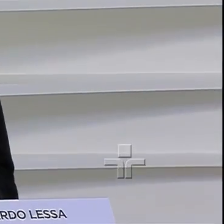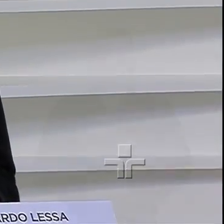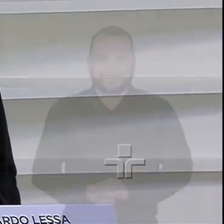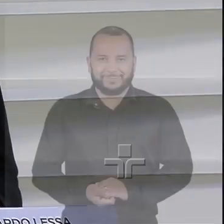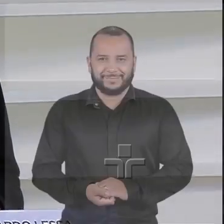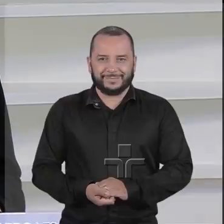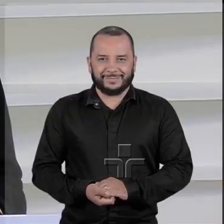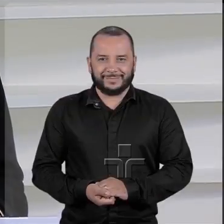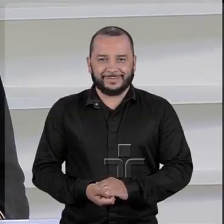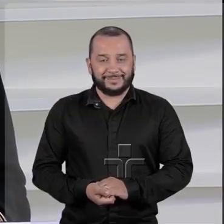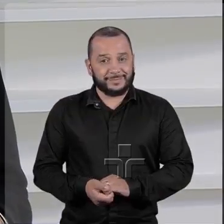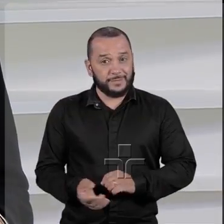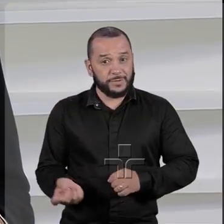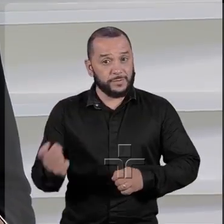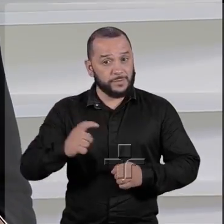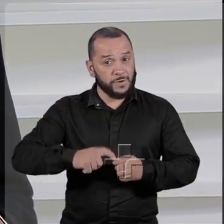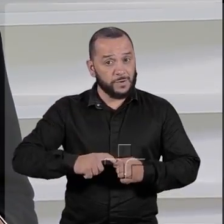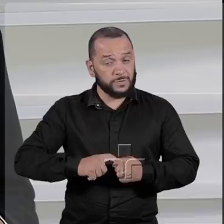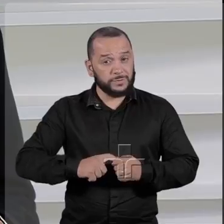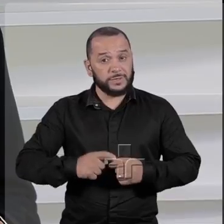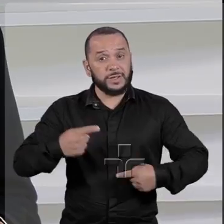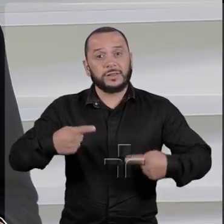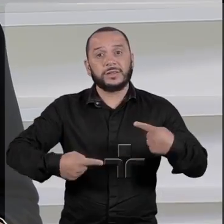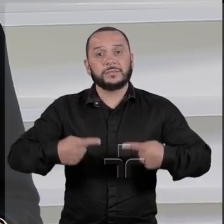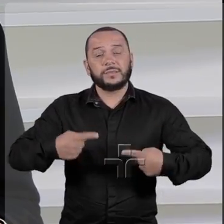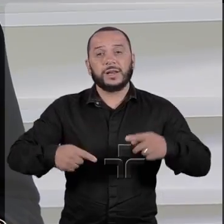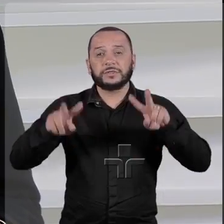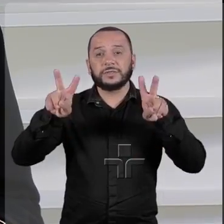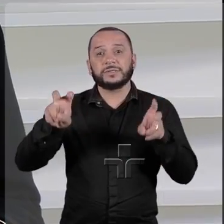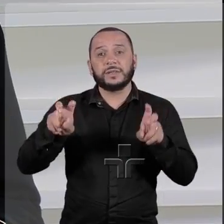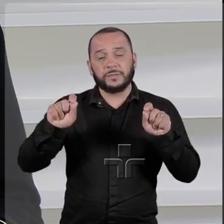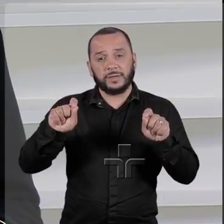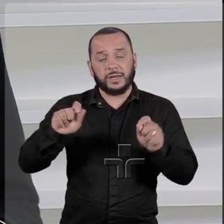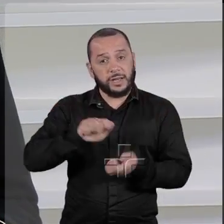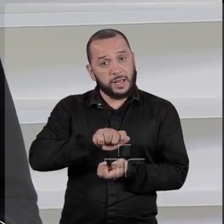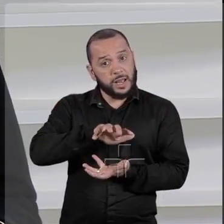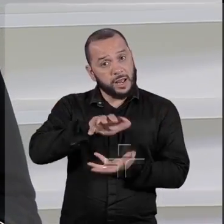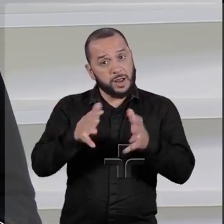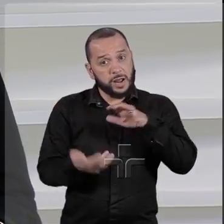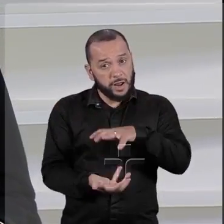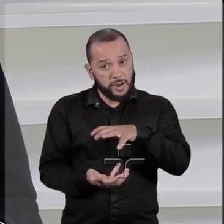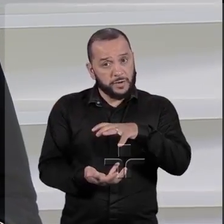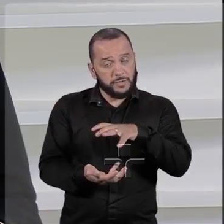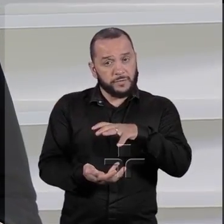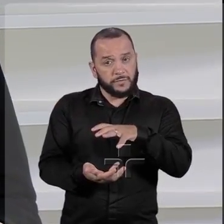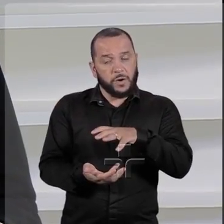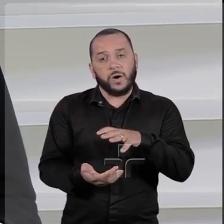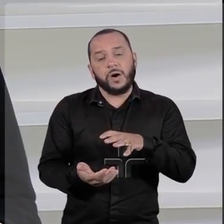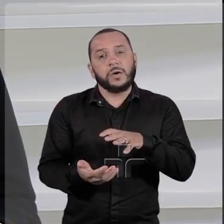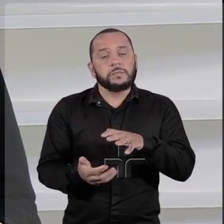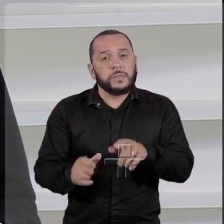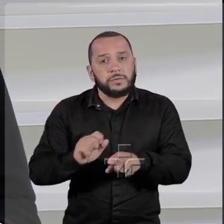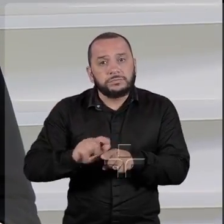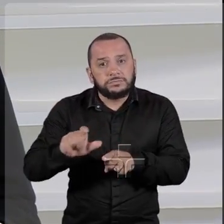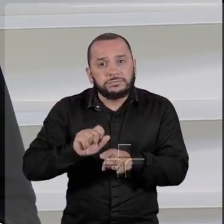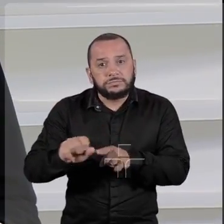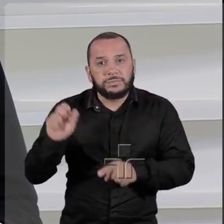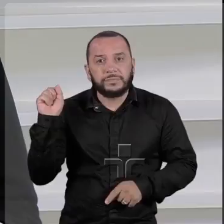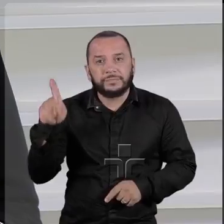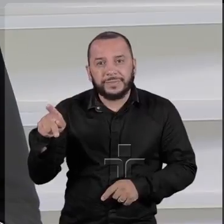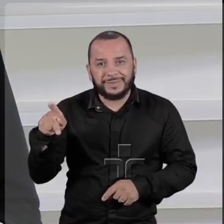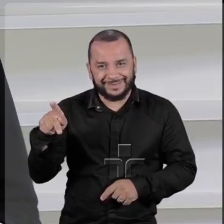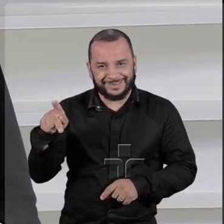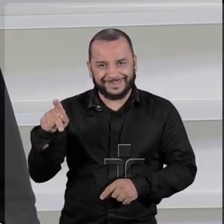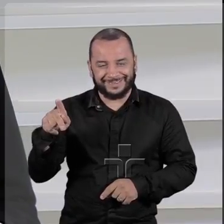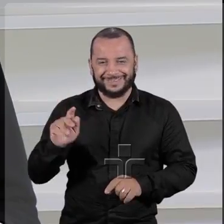Estamos de volta com o debate sobre a reforma da Previdência. Ministro Maílson, tinha um comentário,